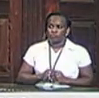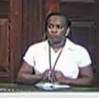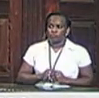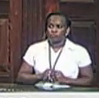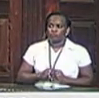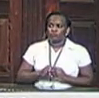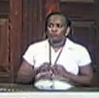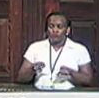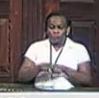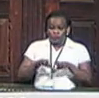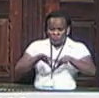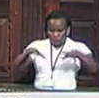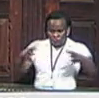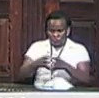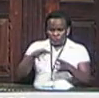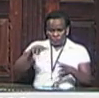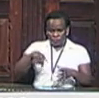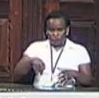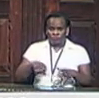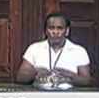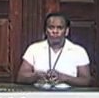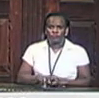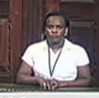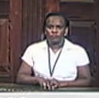e em nossa bancada